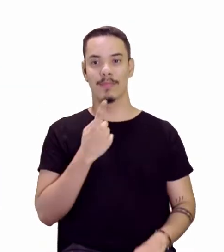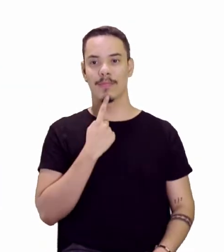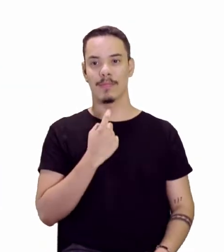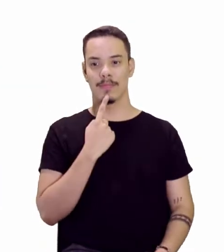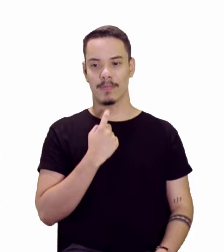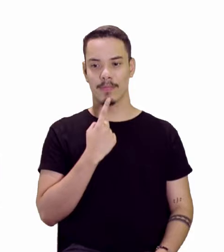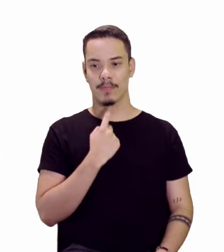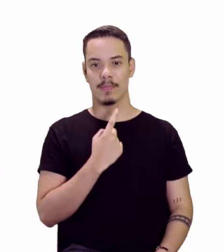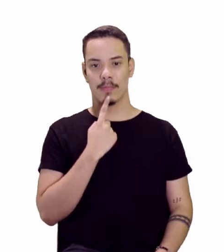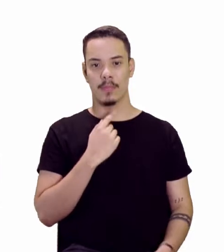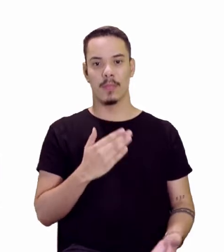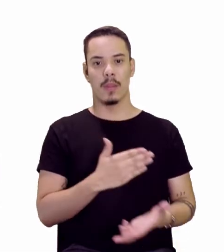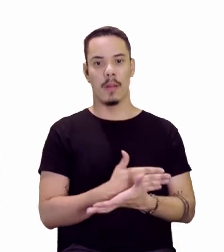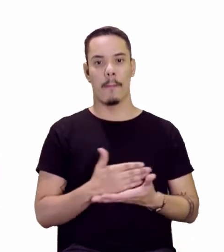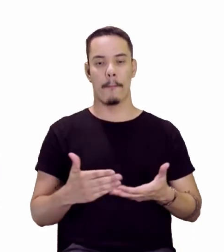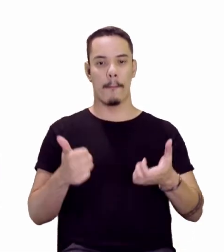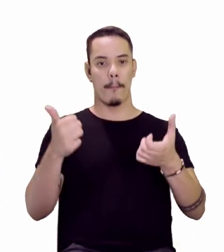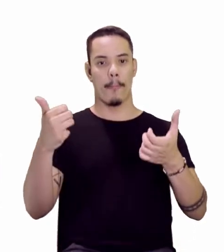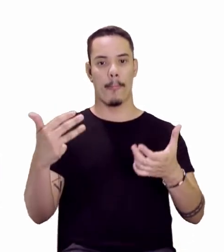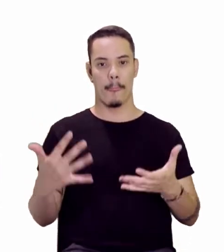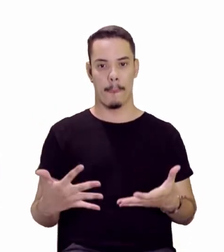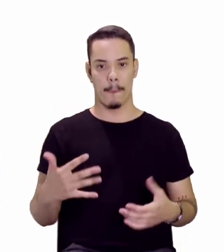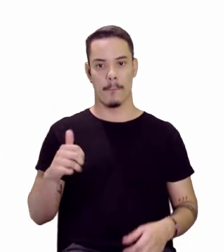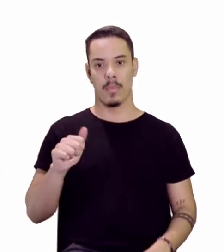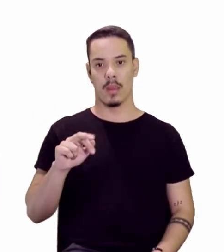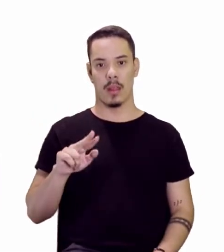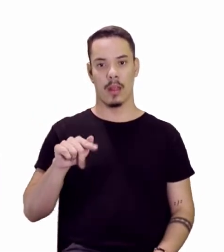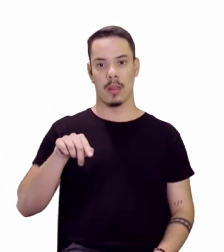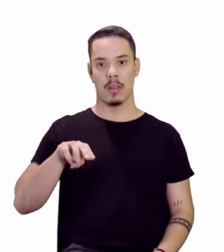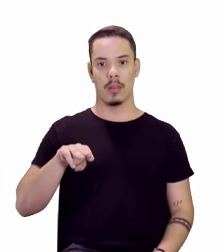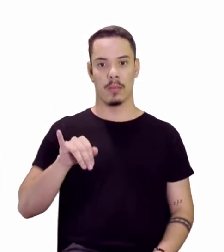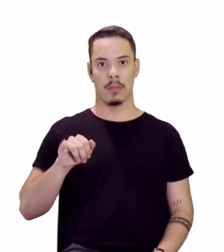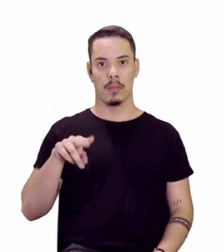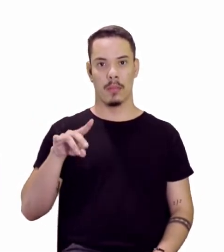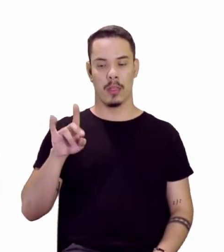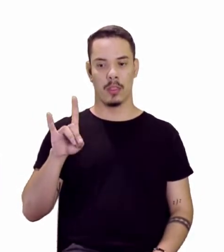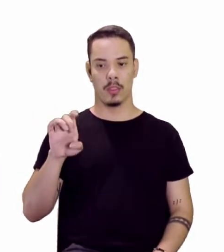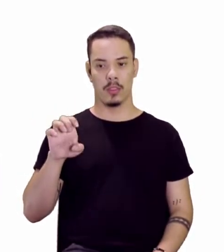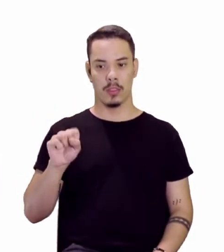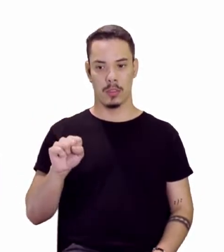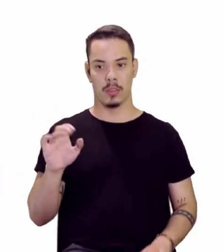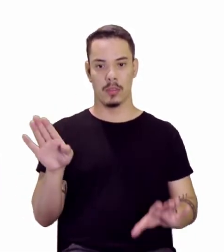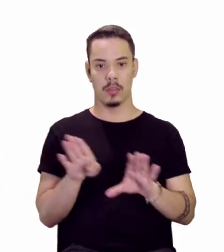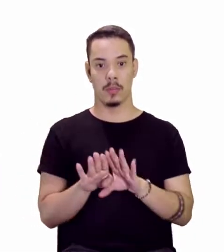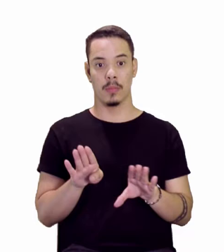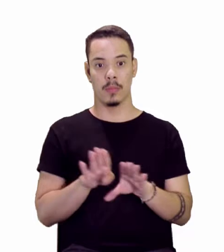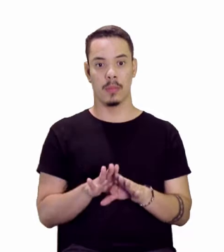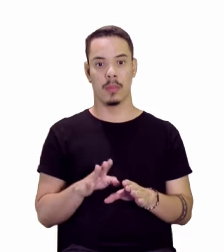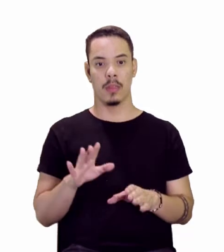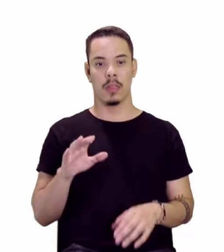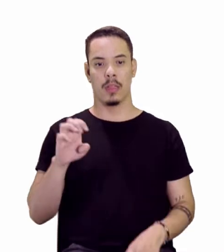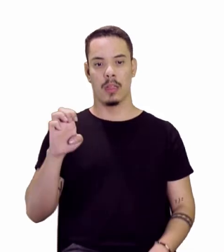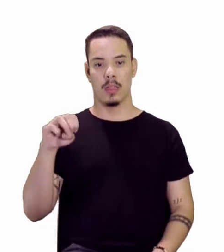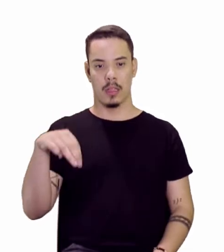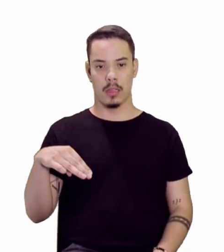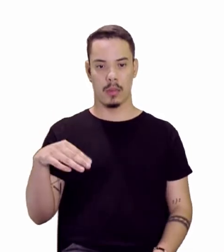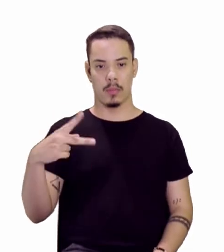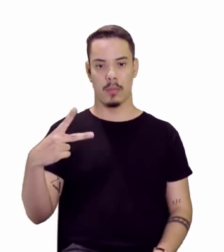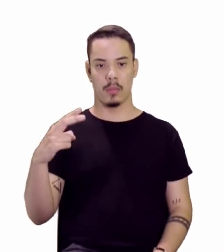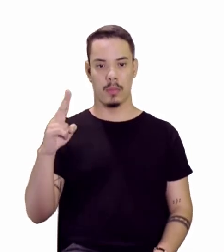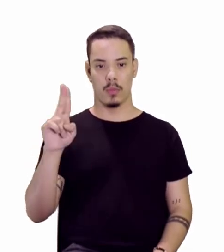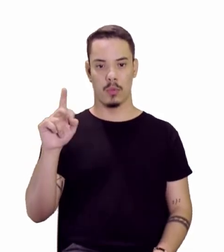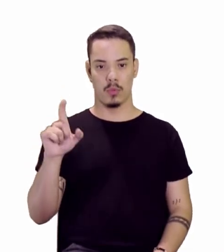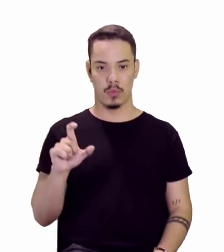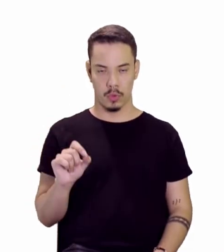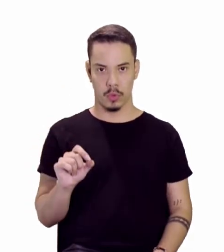falar do princípio de Arquimedes. Justamente, o empuxo, o peso e densidade, que tem a ver com isso, né? E